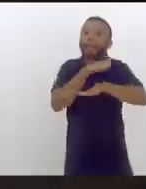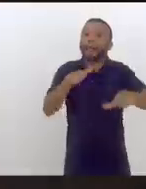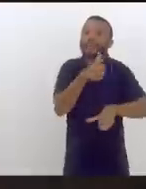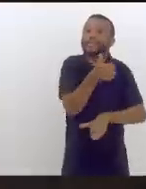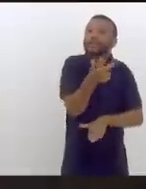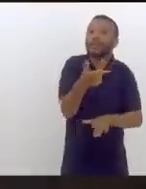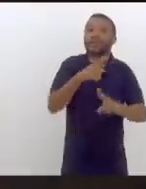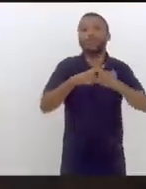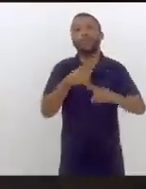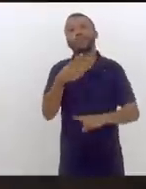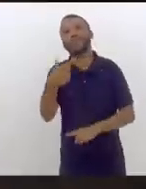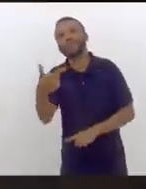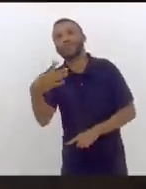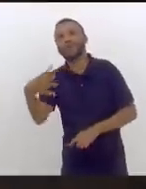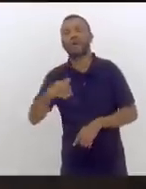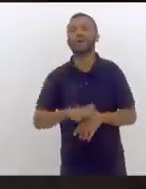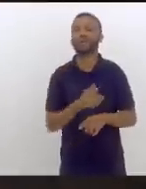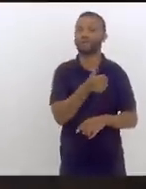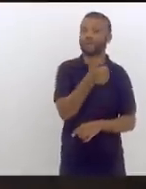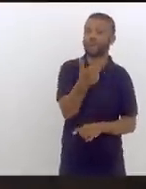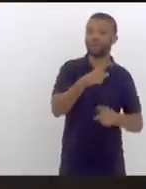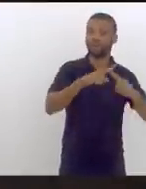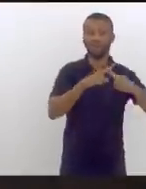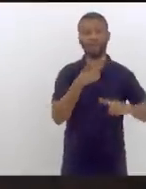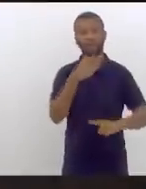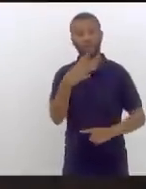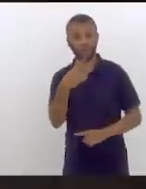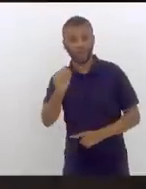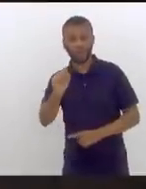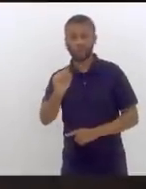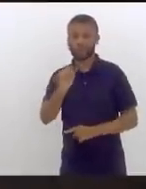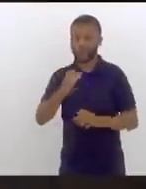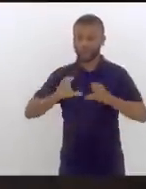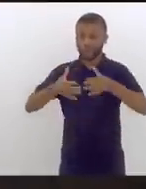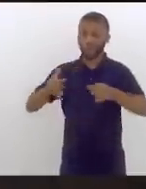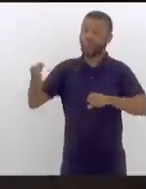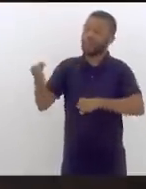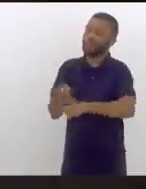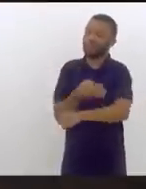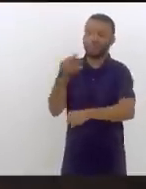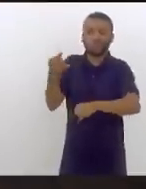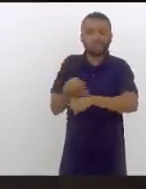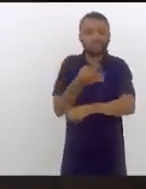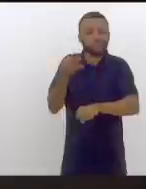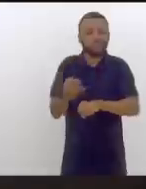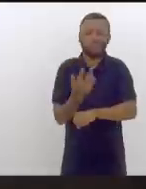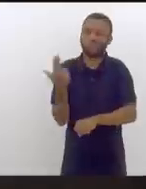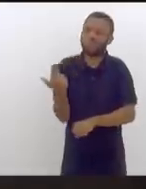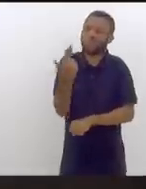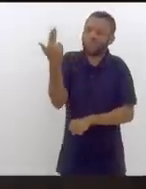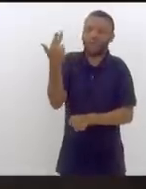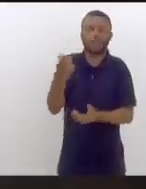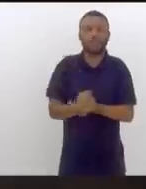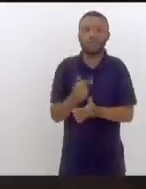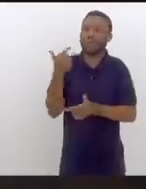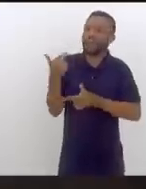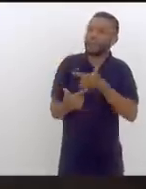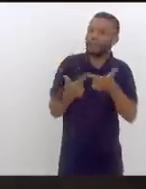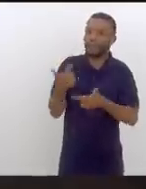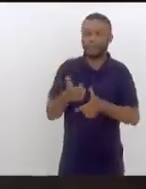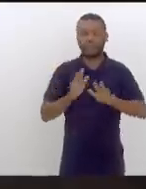dois por 248 que a Tropa toda não aguenta mais a tropa não aguenta mais viver desse jeito